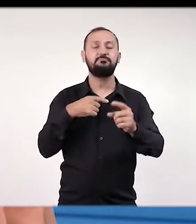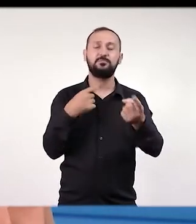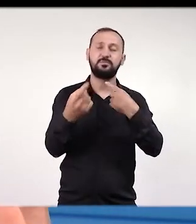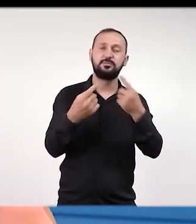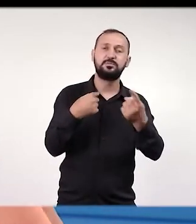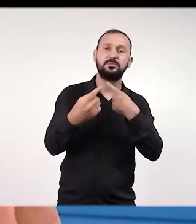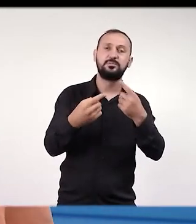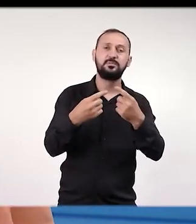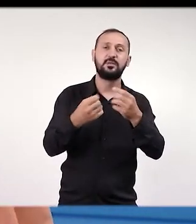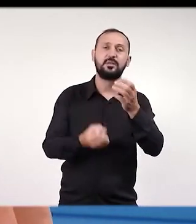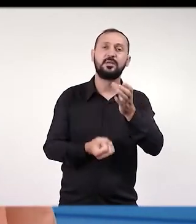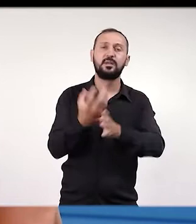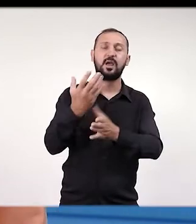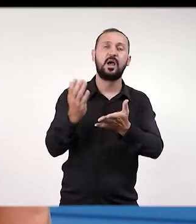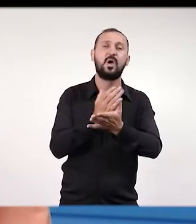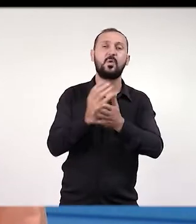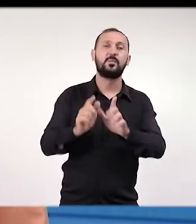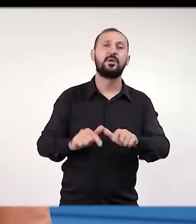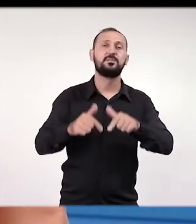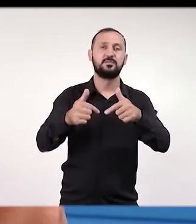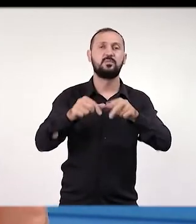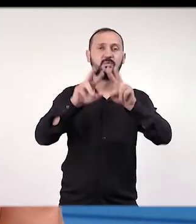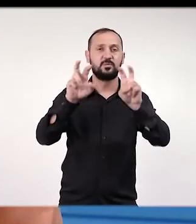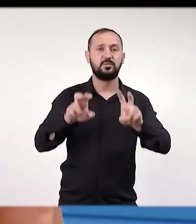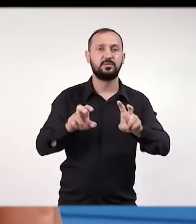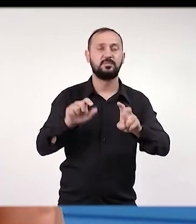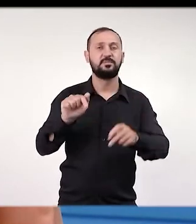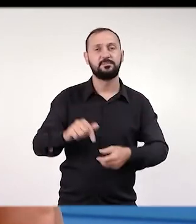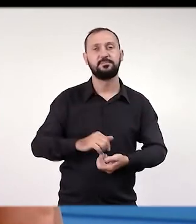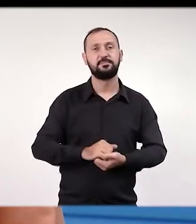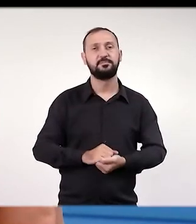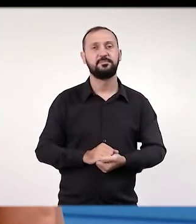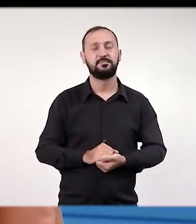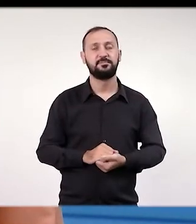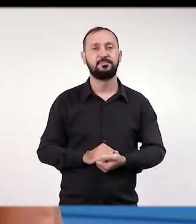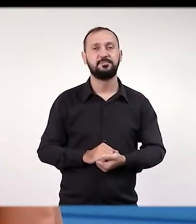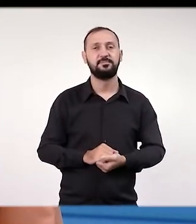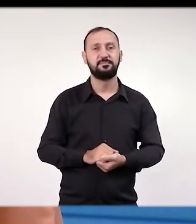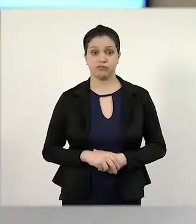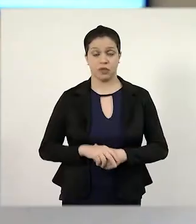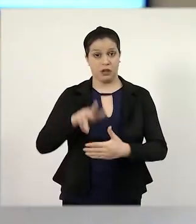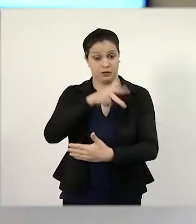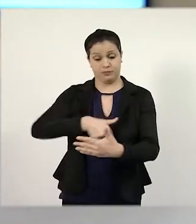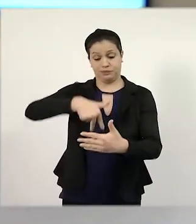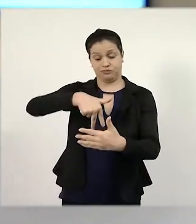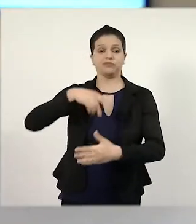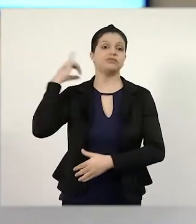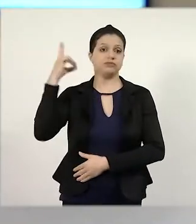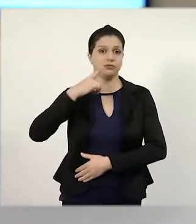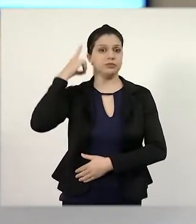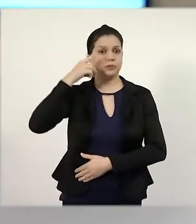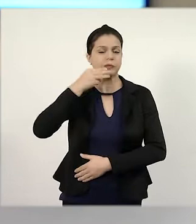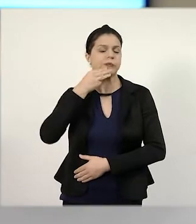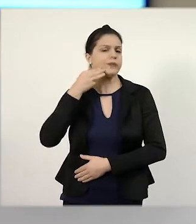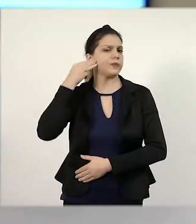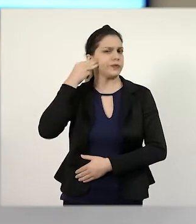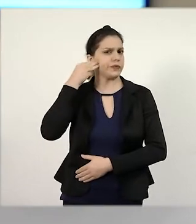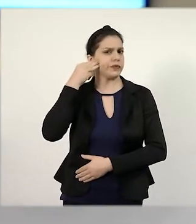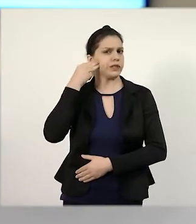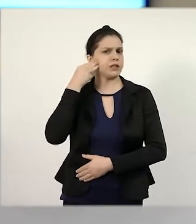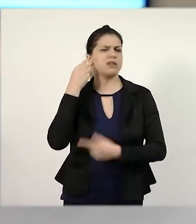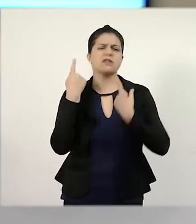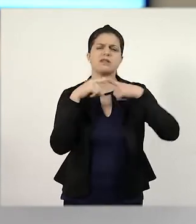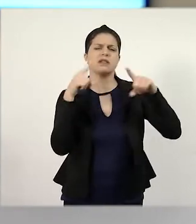objetivo é debater e criar ações com essa temática aqui na Casa de Leis. Na tribuna, o deputado